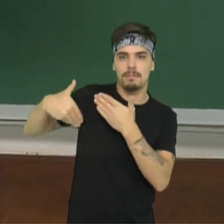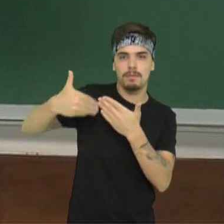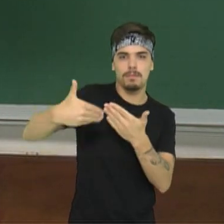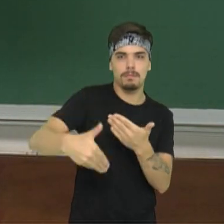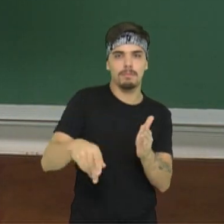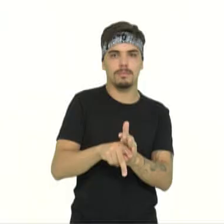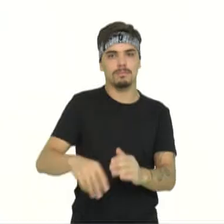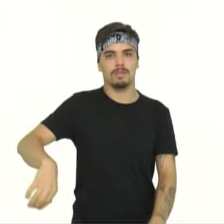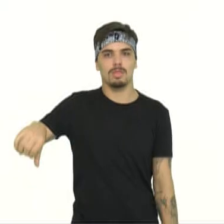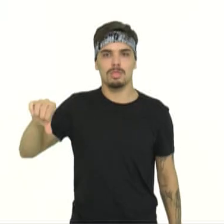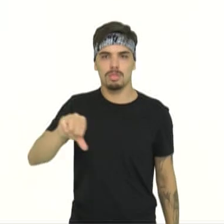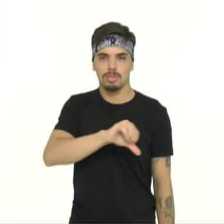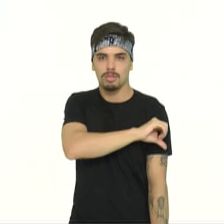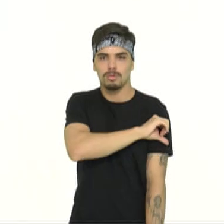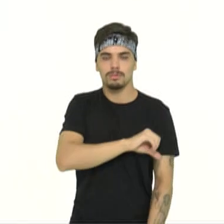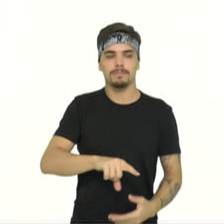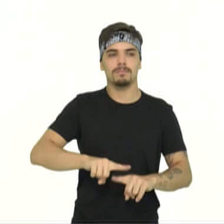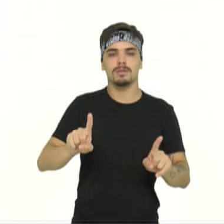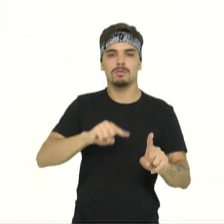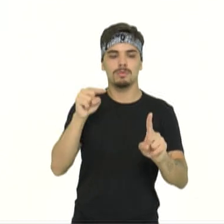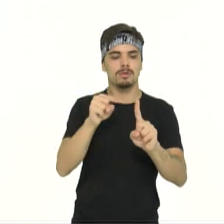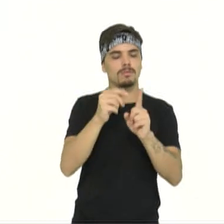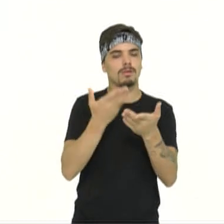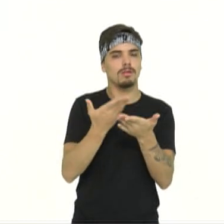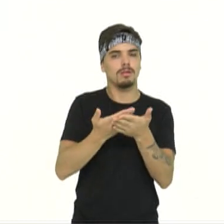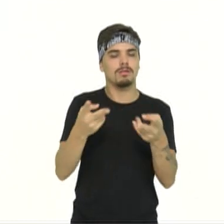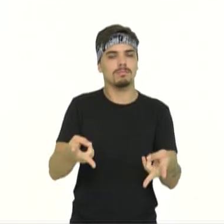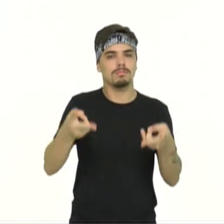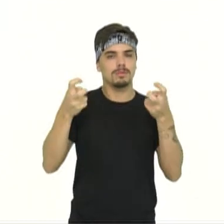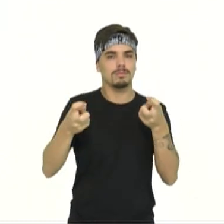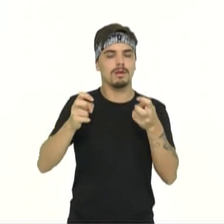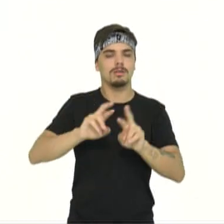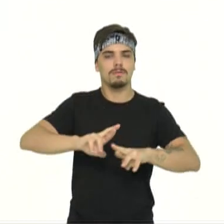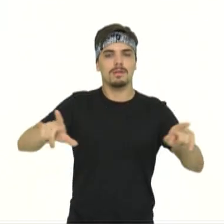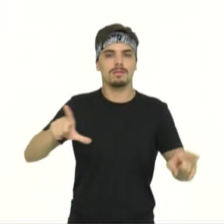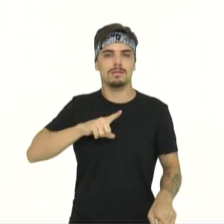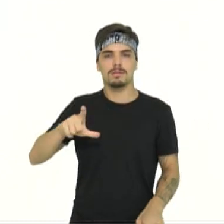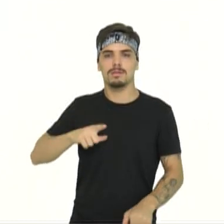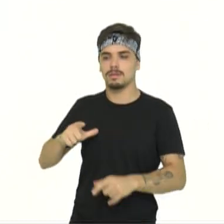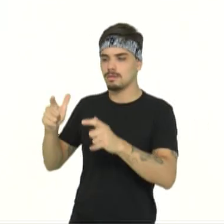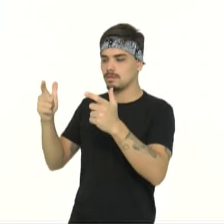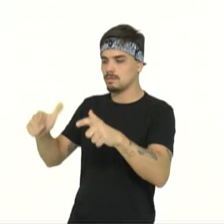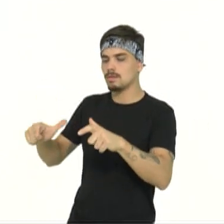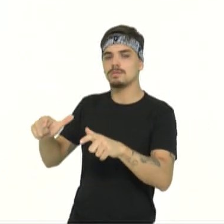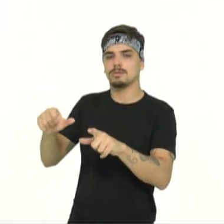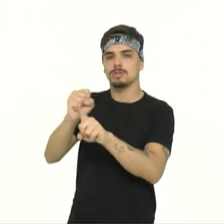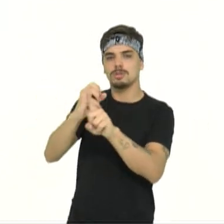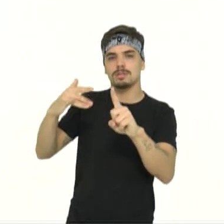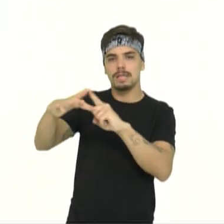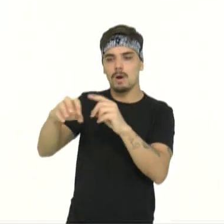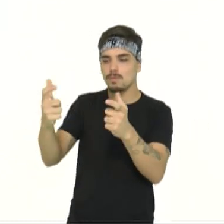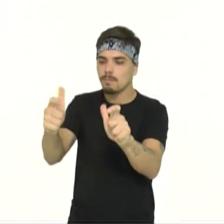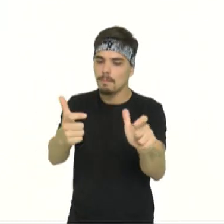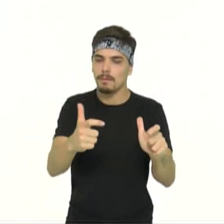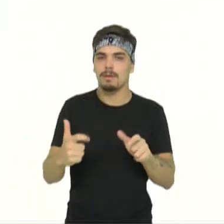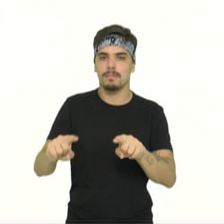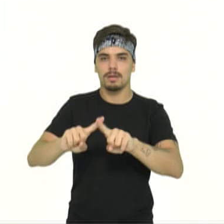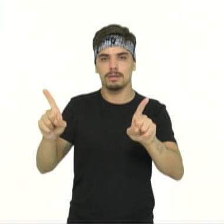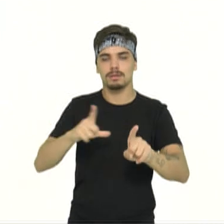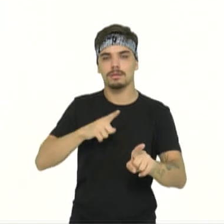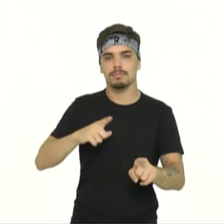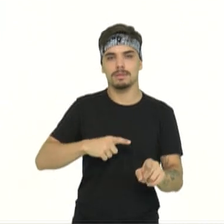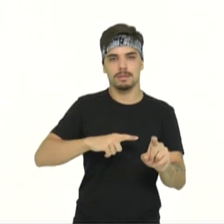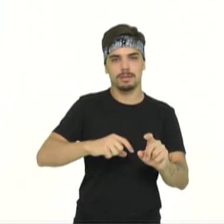ano. Objetivo da aula, identificar as diferenças socioespaciais, a gente já vai saber o que é socioespacial, existente entre os